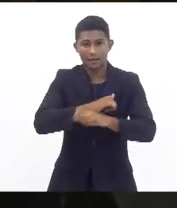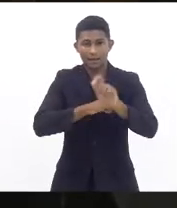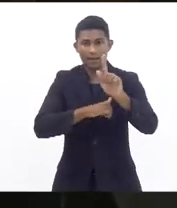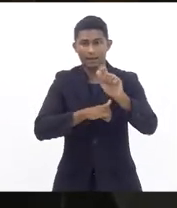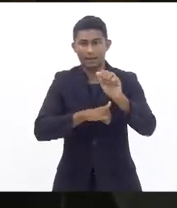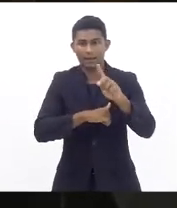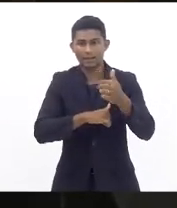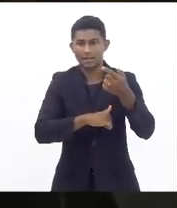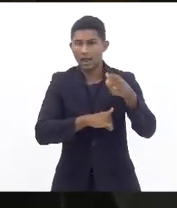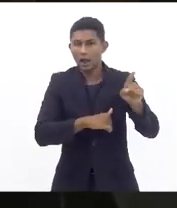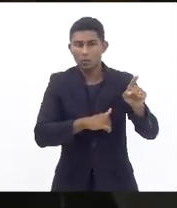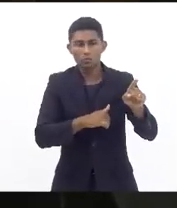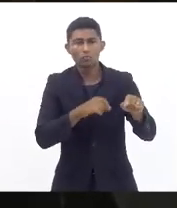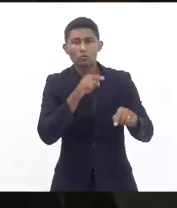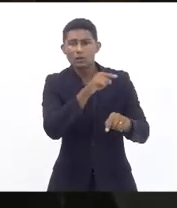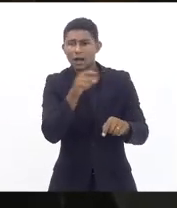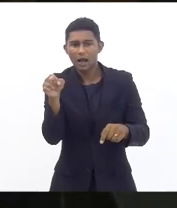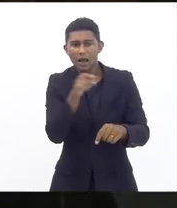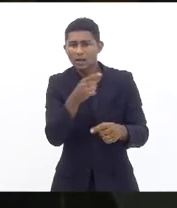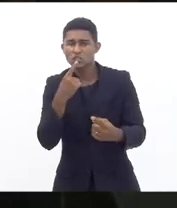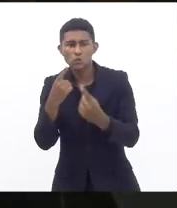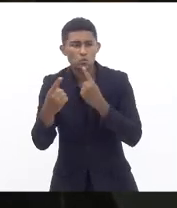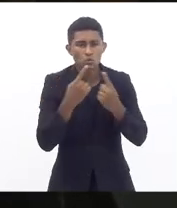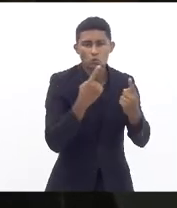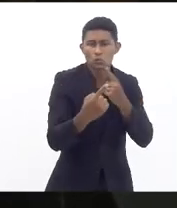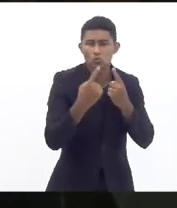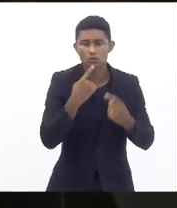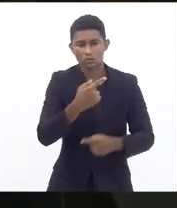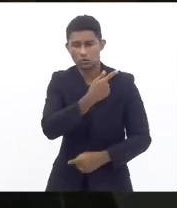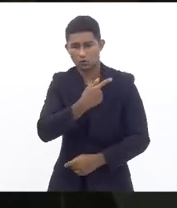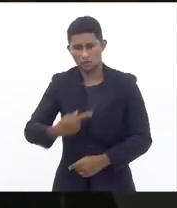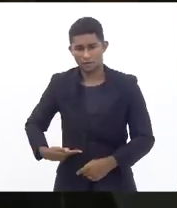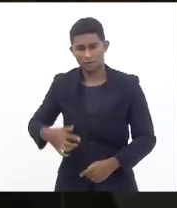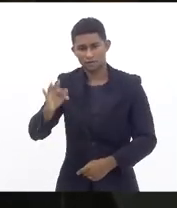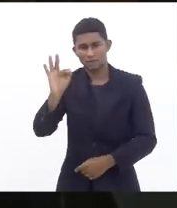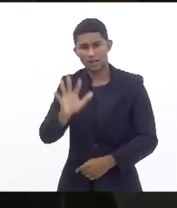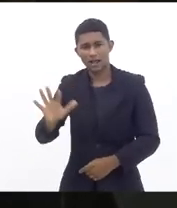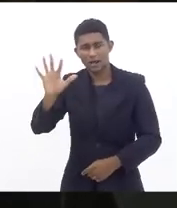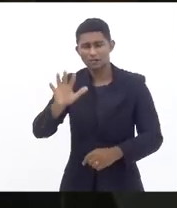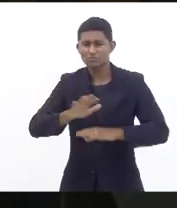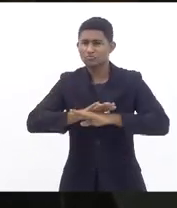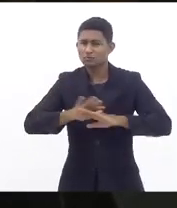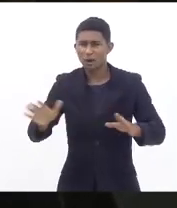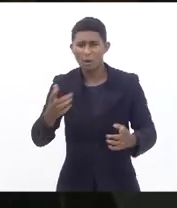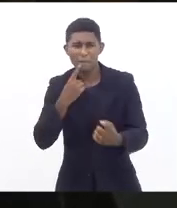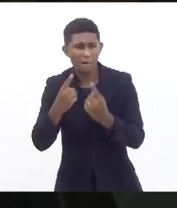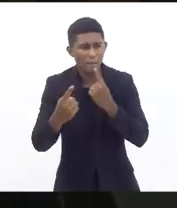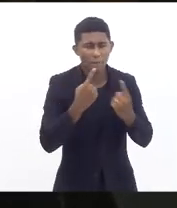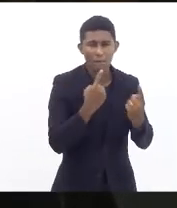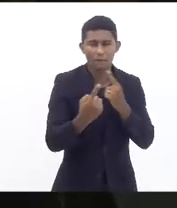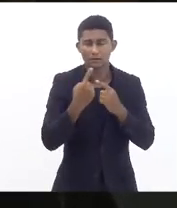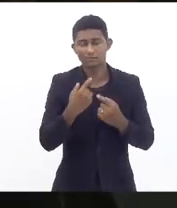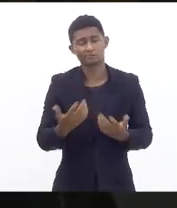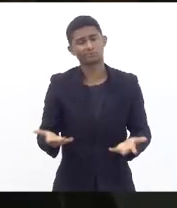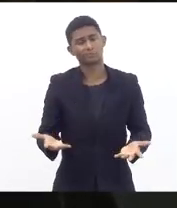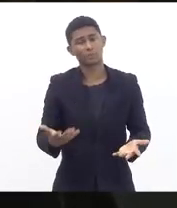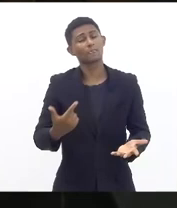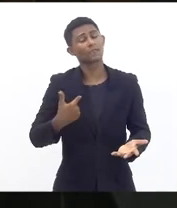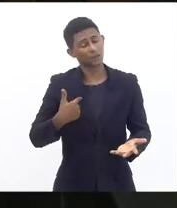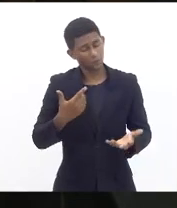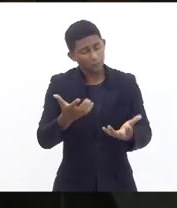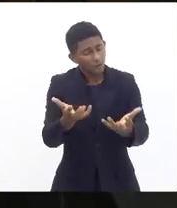federal que foi discutir isso. Então, eu queria que a gente aproveitasse